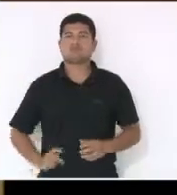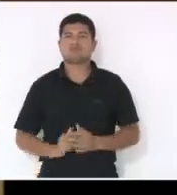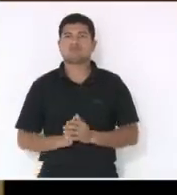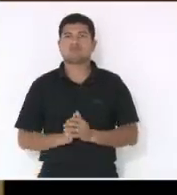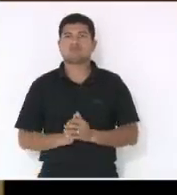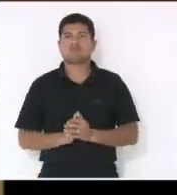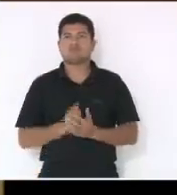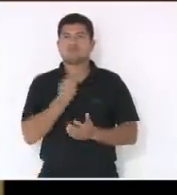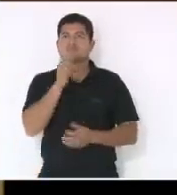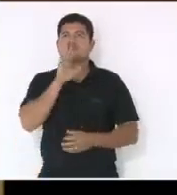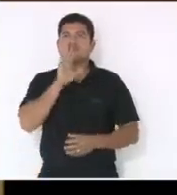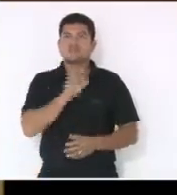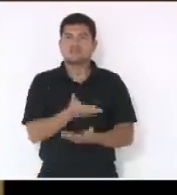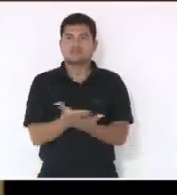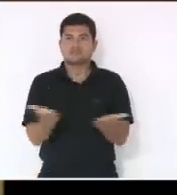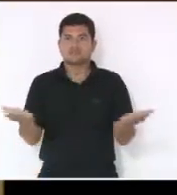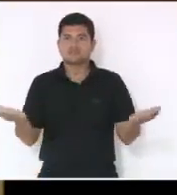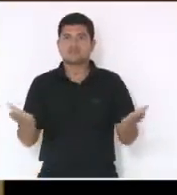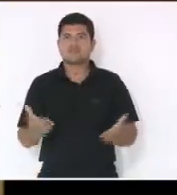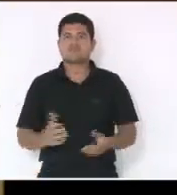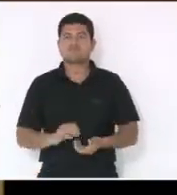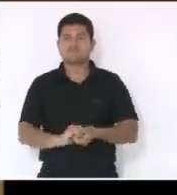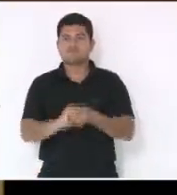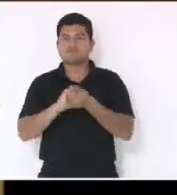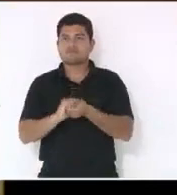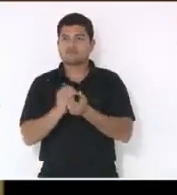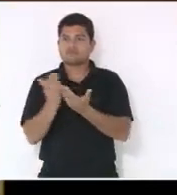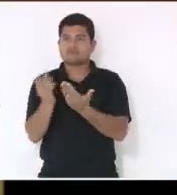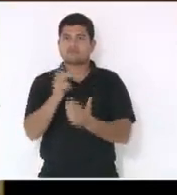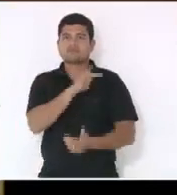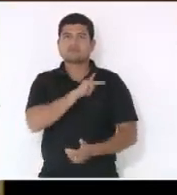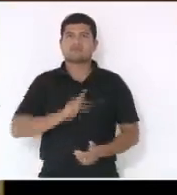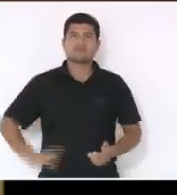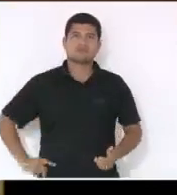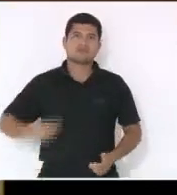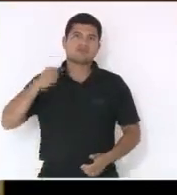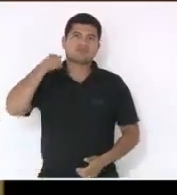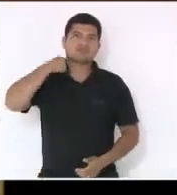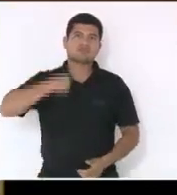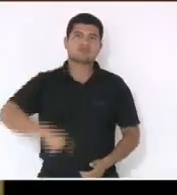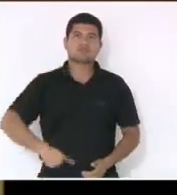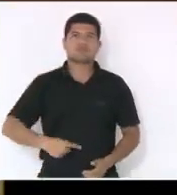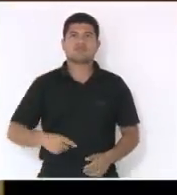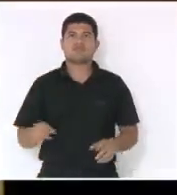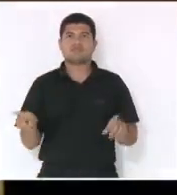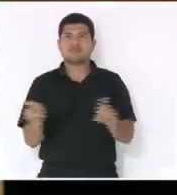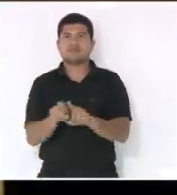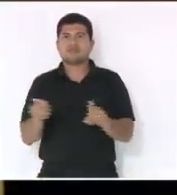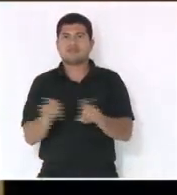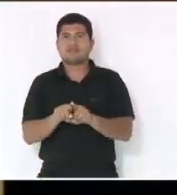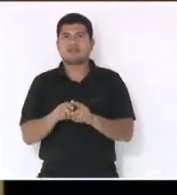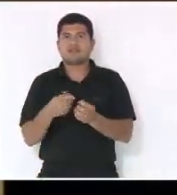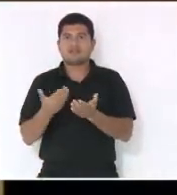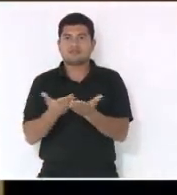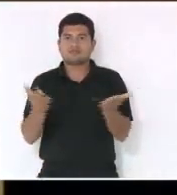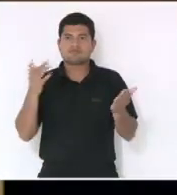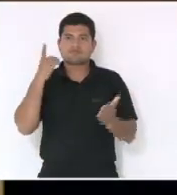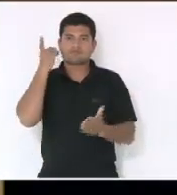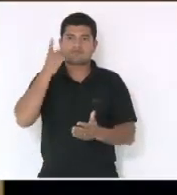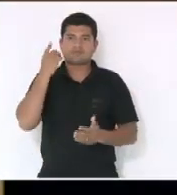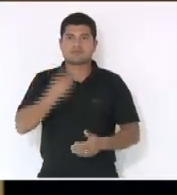Boa tarde a todos. Gostaria de cumprimentar nosso presidente, Silvio Drevec, todos os demais deputados aqui